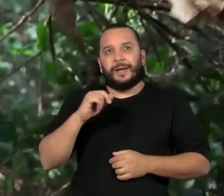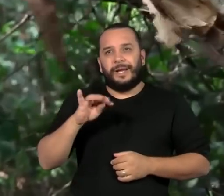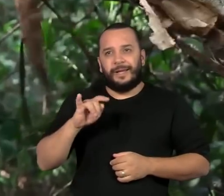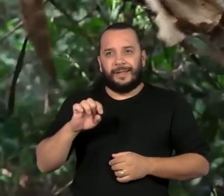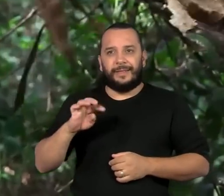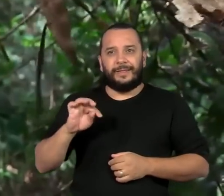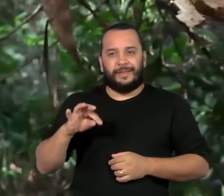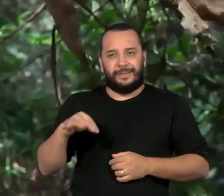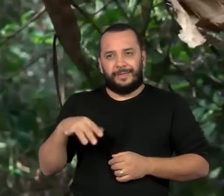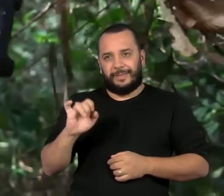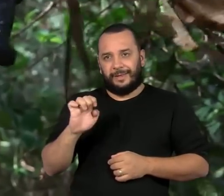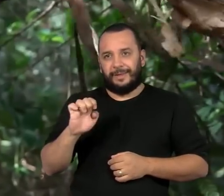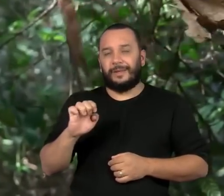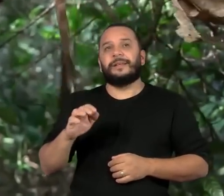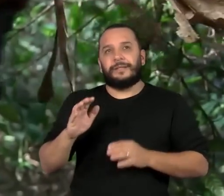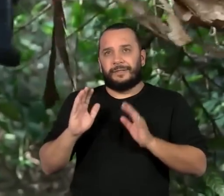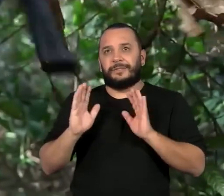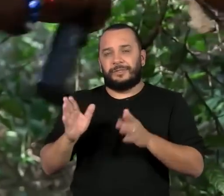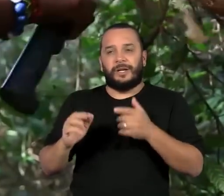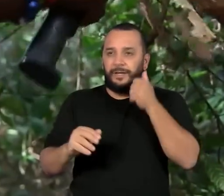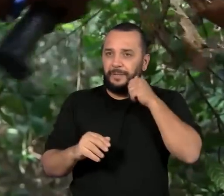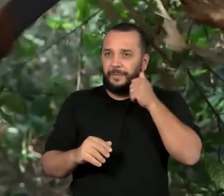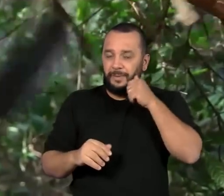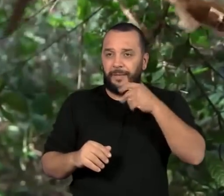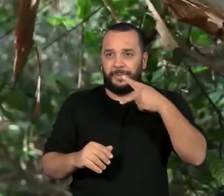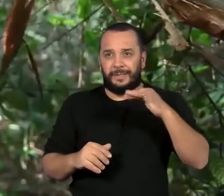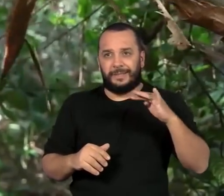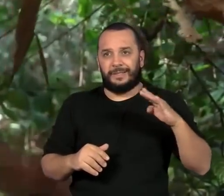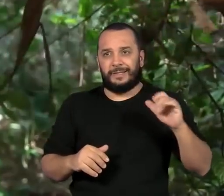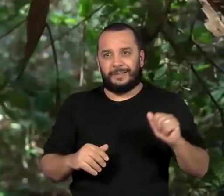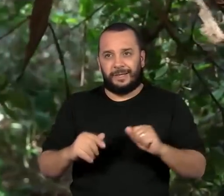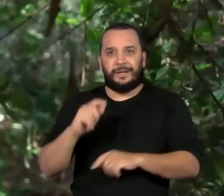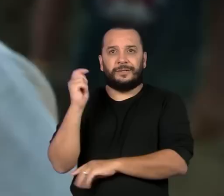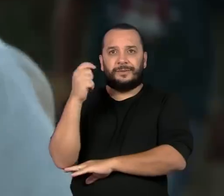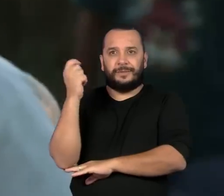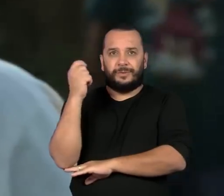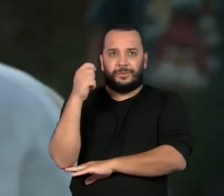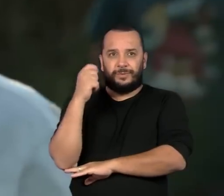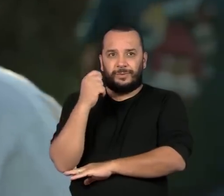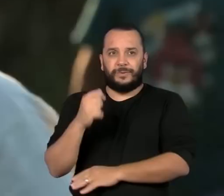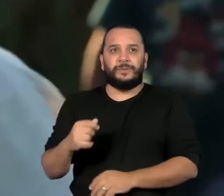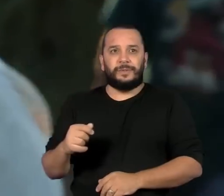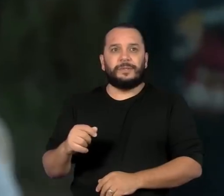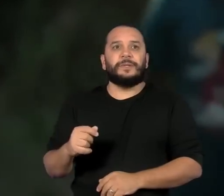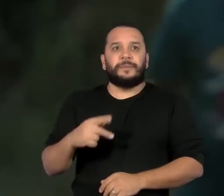Patrícia Ferreira, a Pará Itchapã, do Rio Grande do Sul.